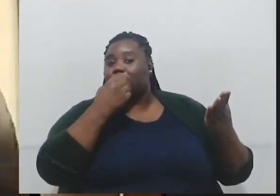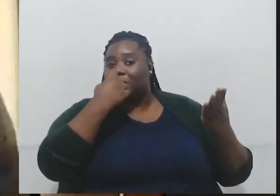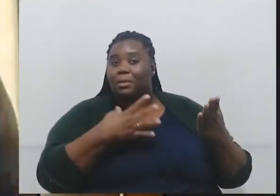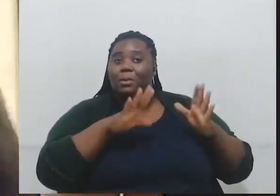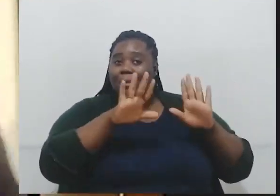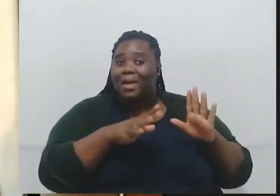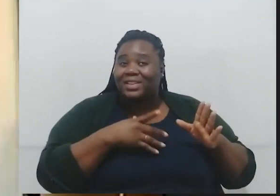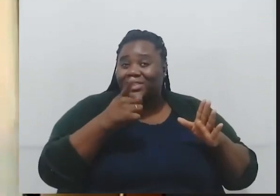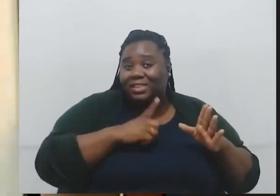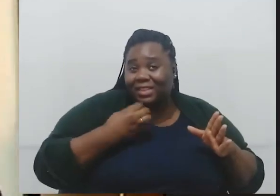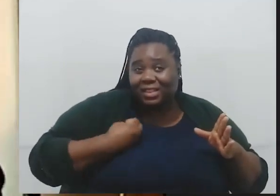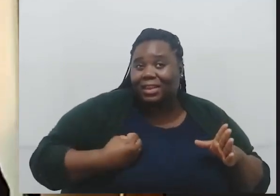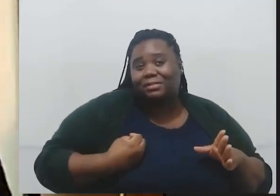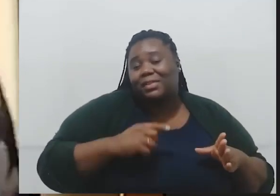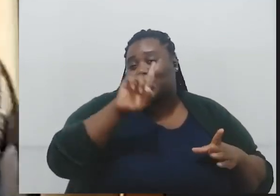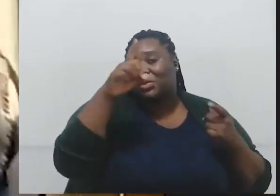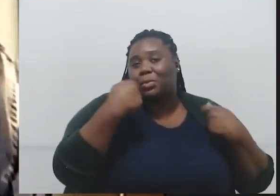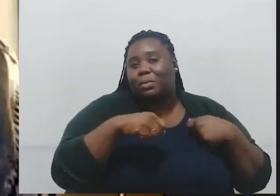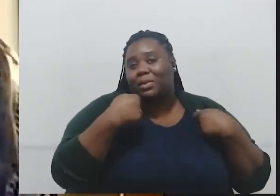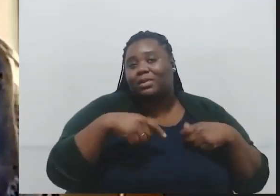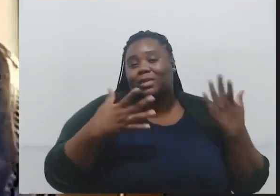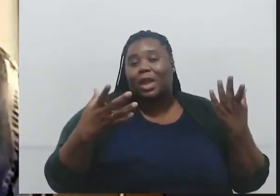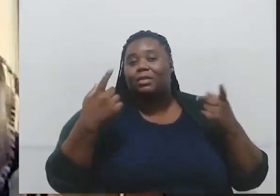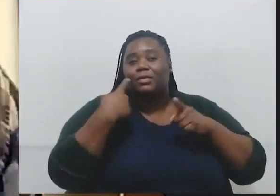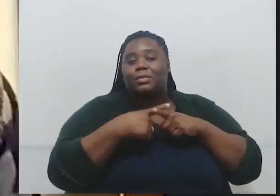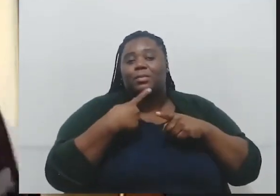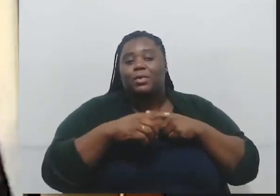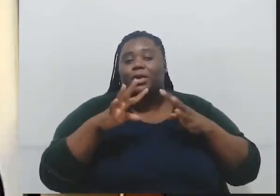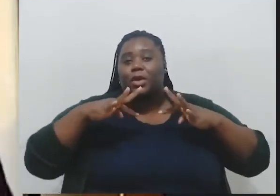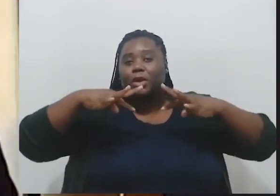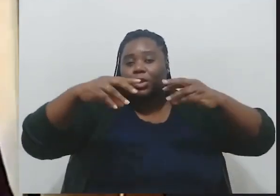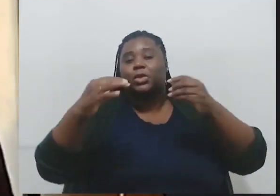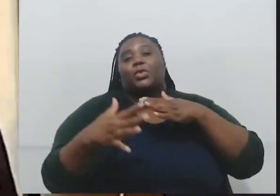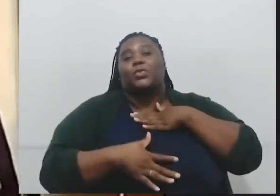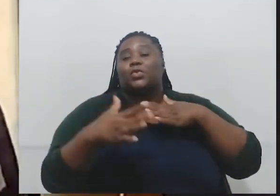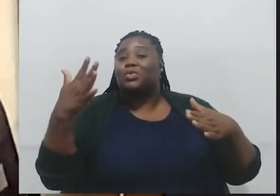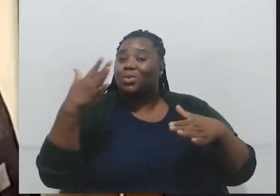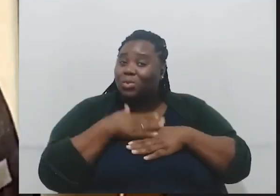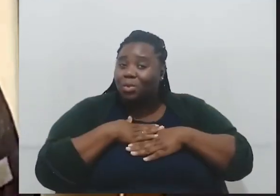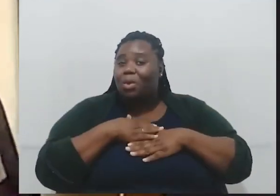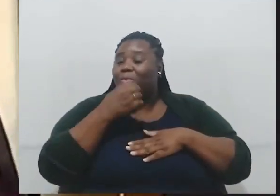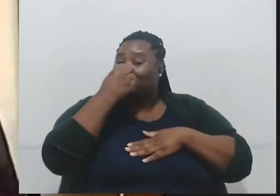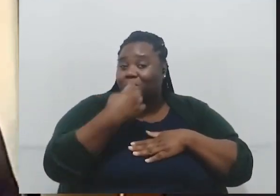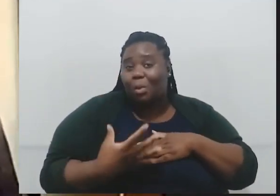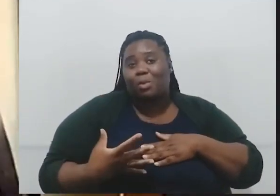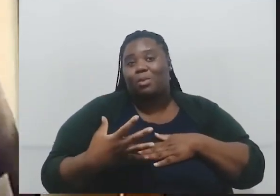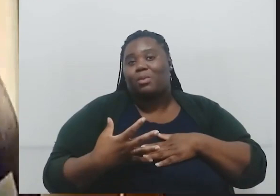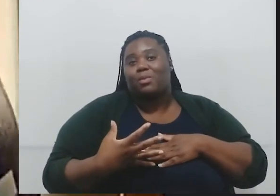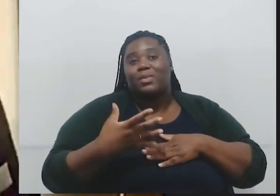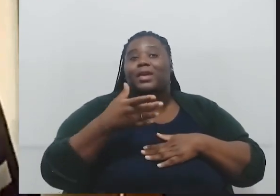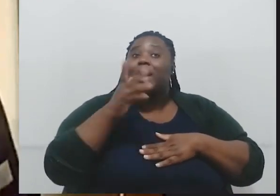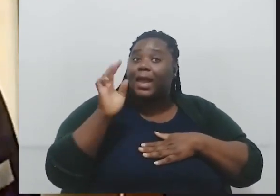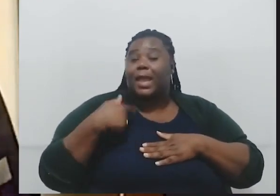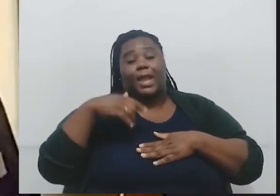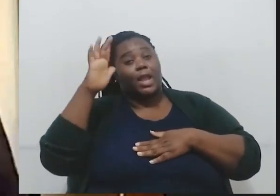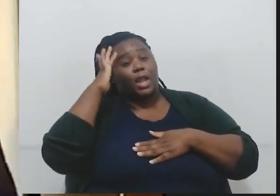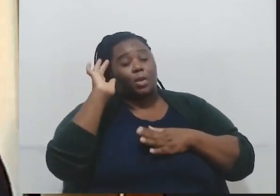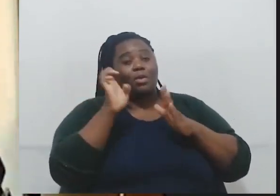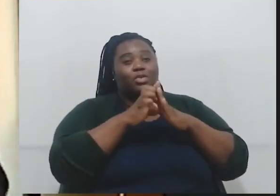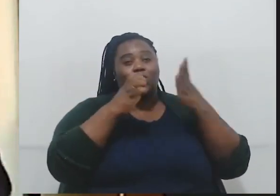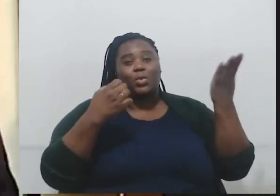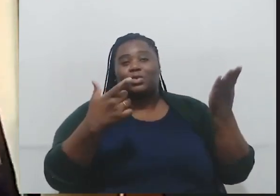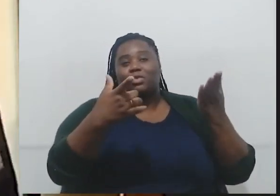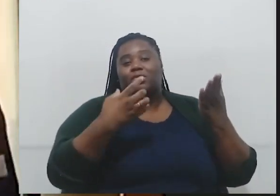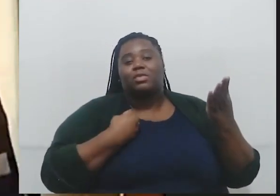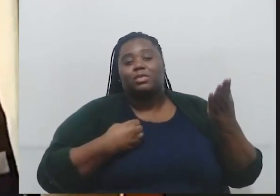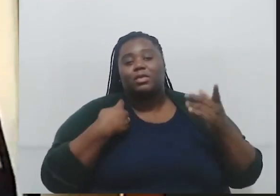verdade, não, de alguma maneira, o edital nem deveria existir, né? Porque o edital é a ferramenta neoliberal de seleção meritosa.